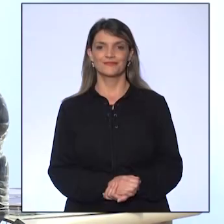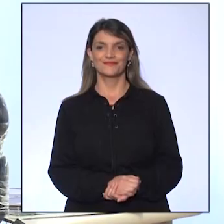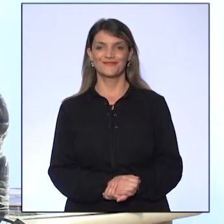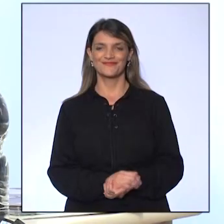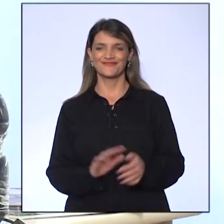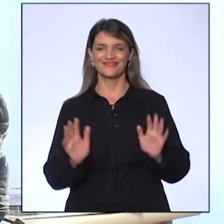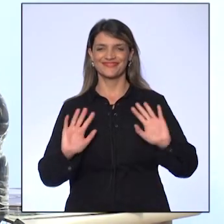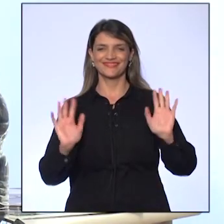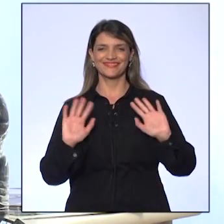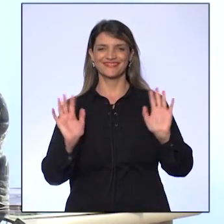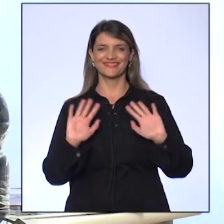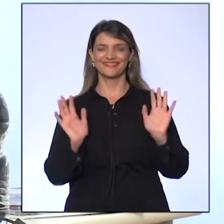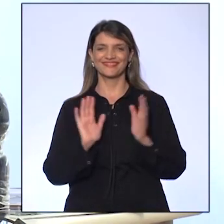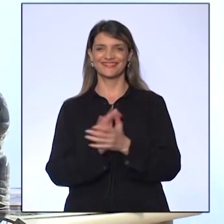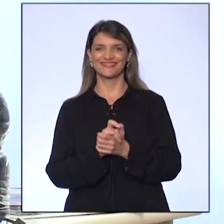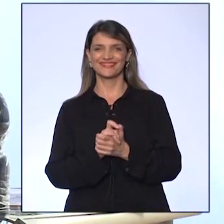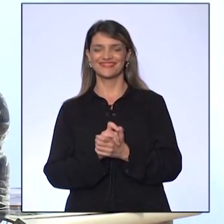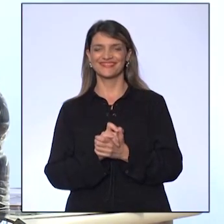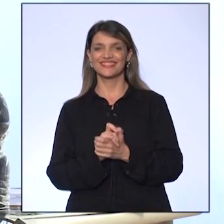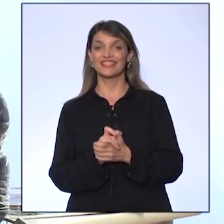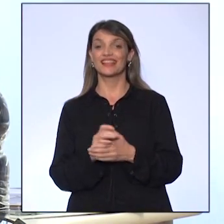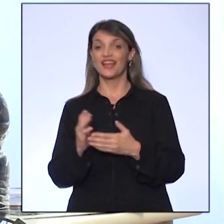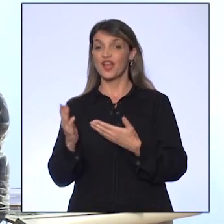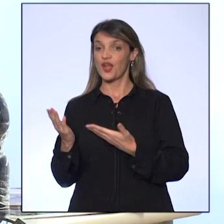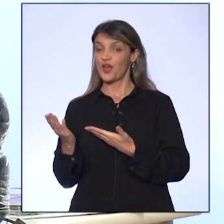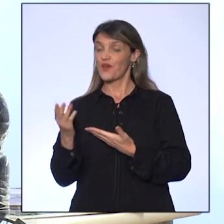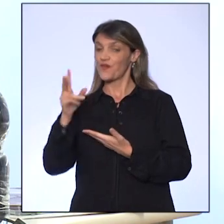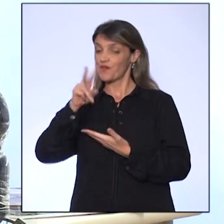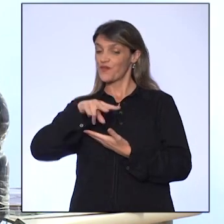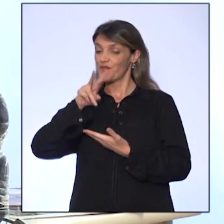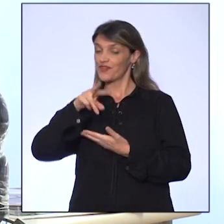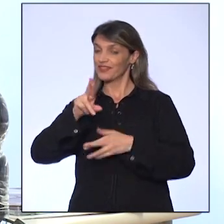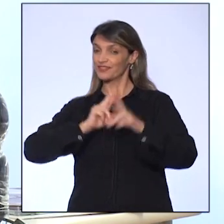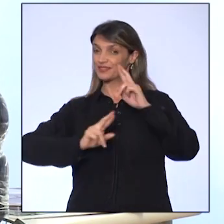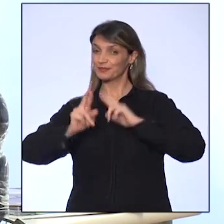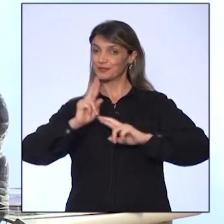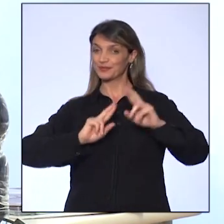Hi. Bom, a Júcia irá ler as respostas de vocês.